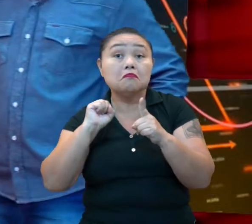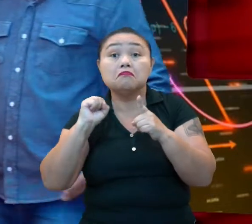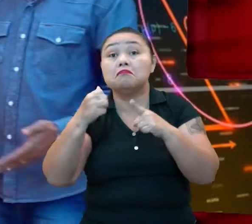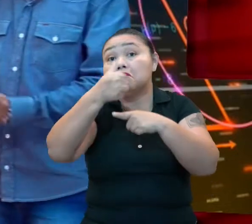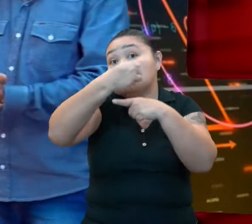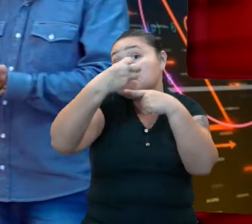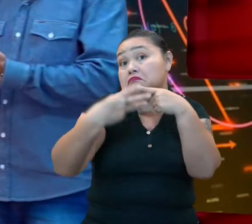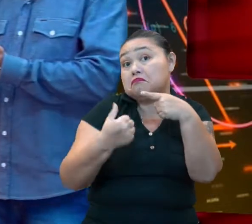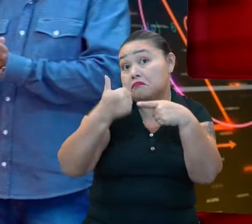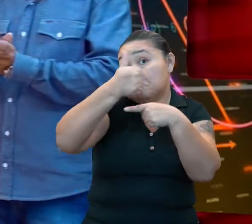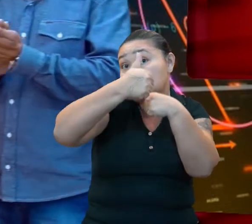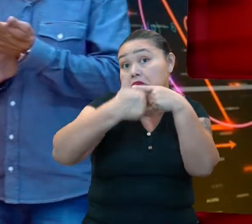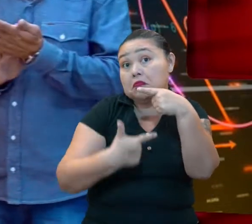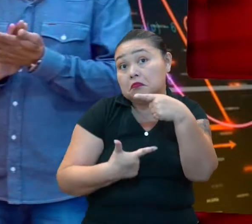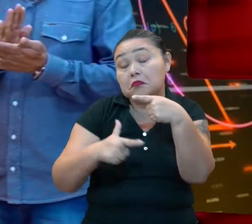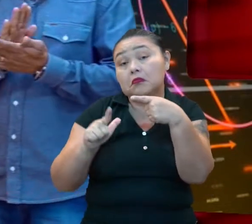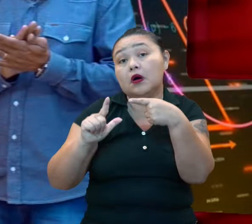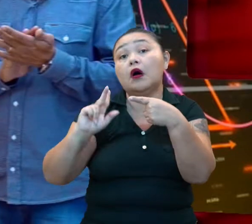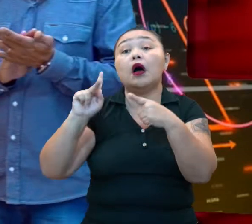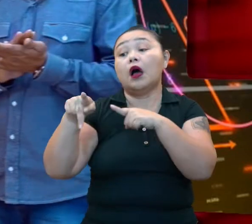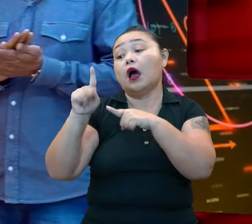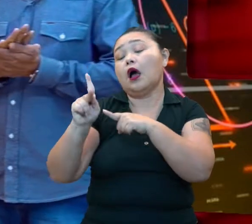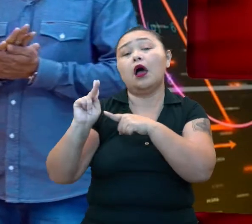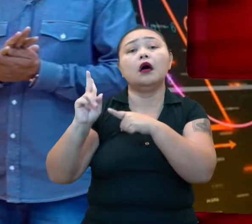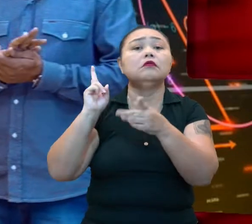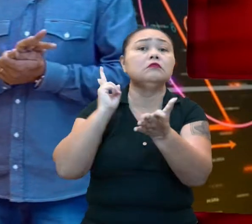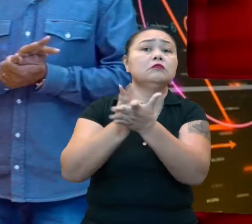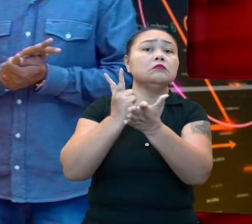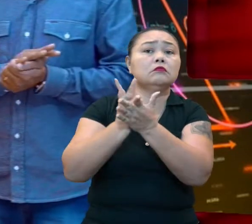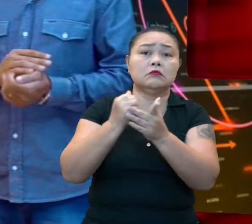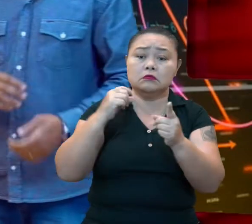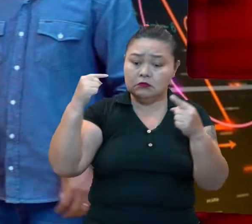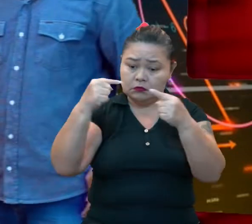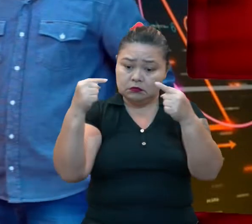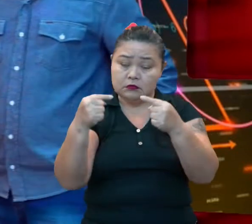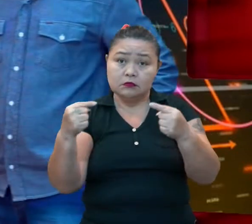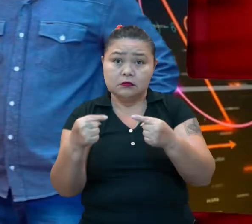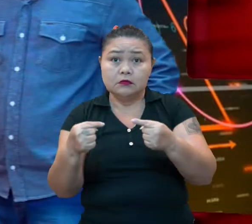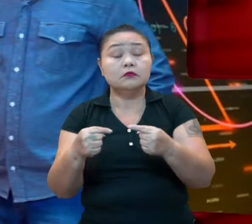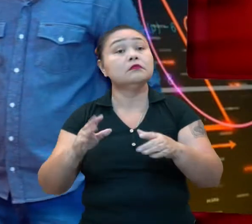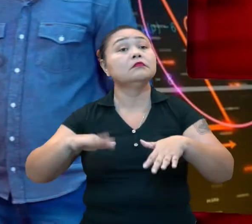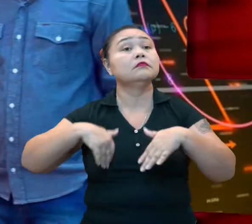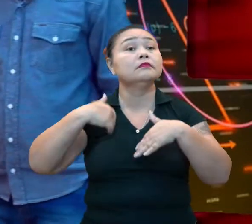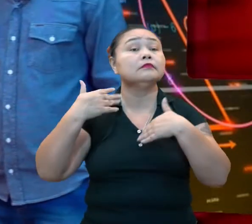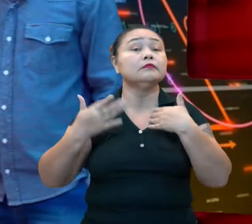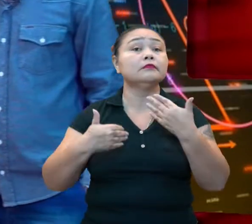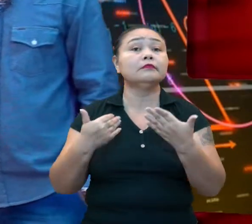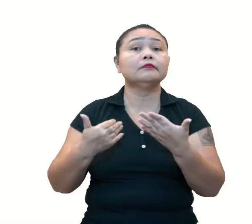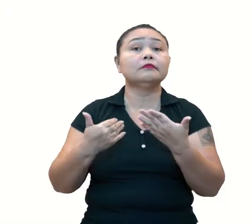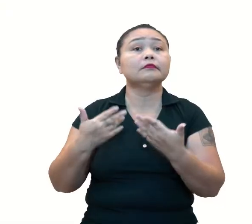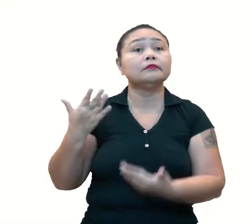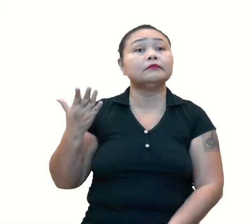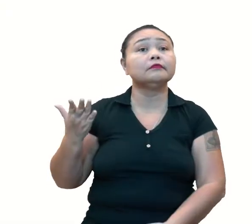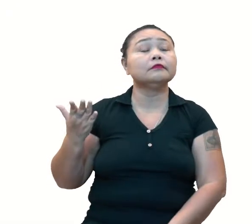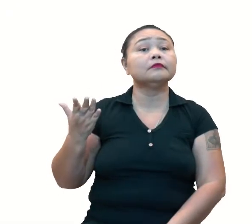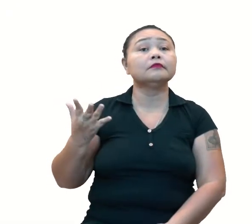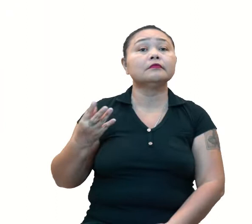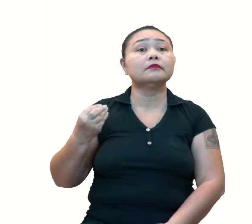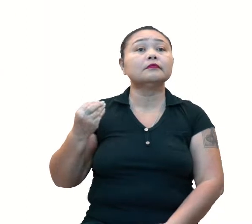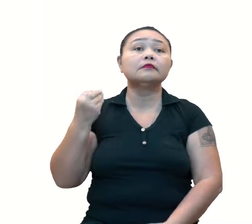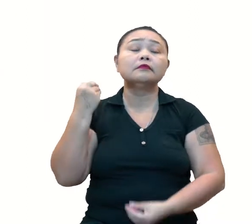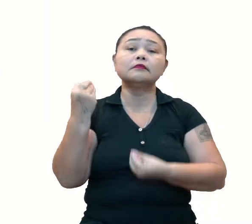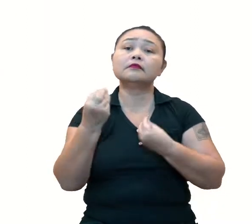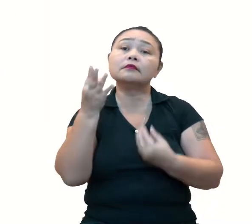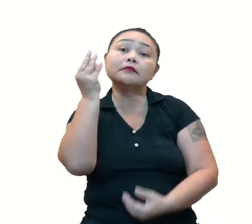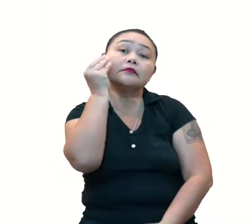2, meio, né? Meio. Então esse K é aquela constante de proporcionalidade, tá bom? Avançando então o assunto, olha lá. Como a gente vai